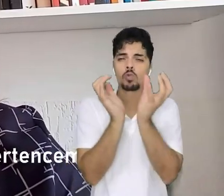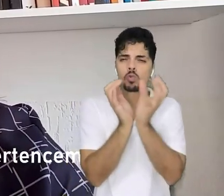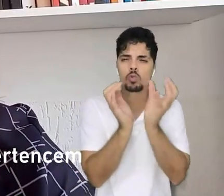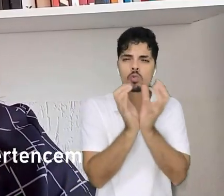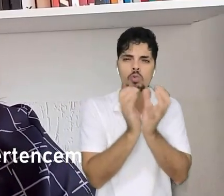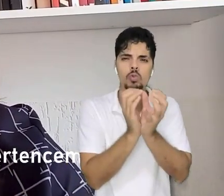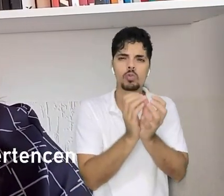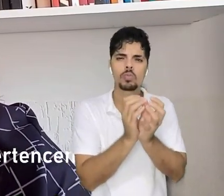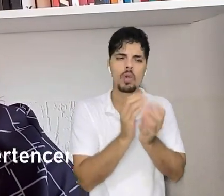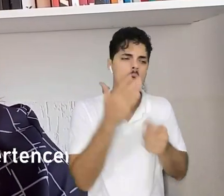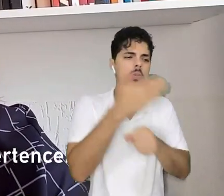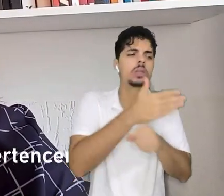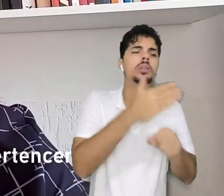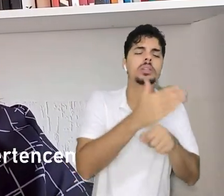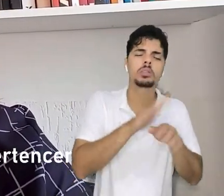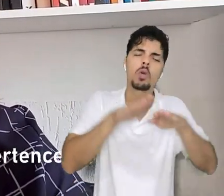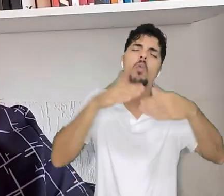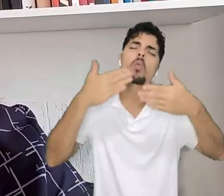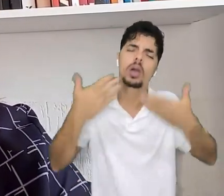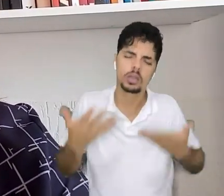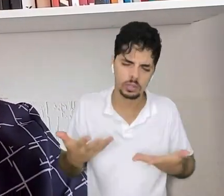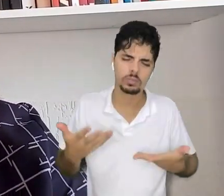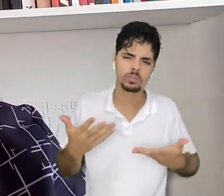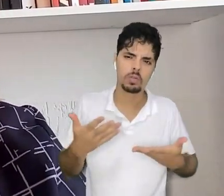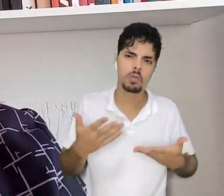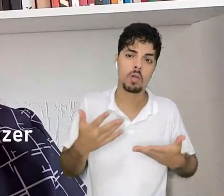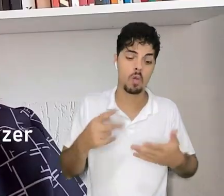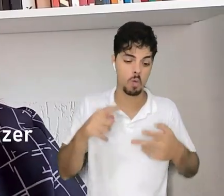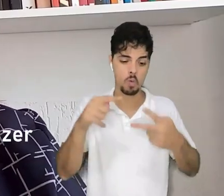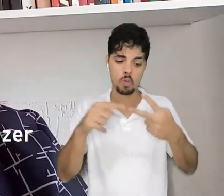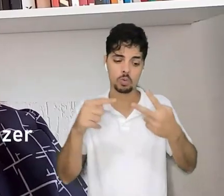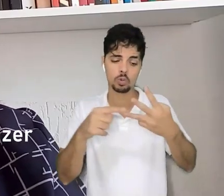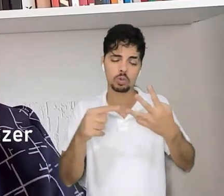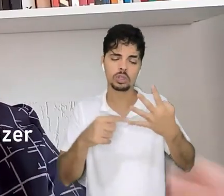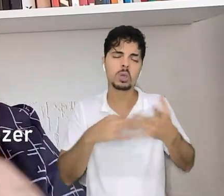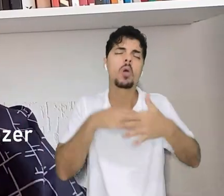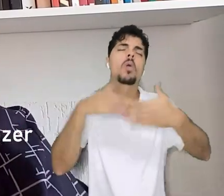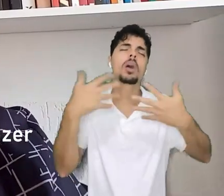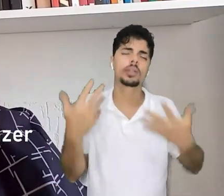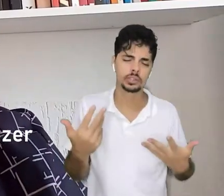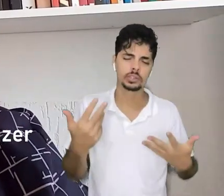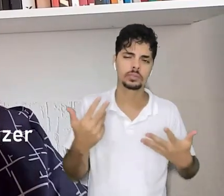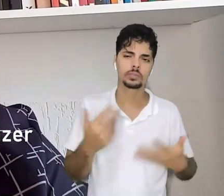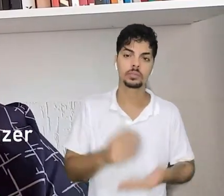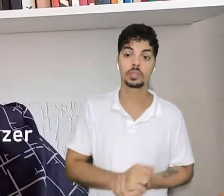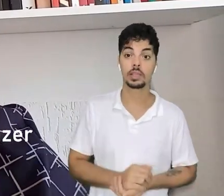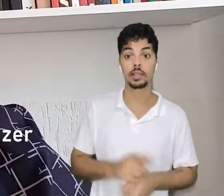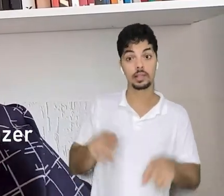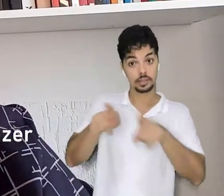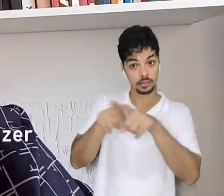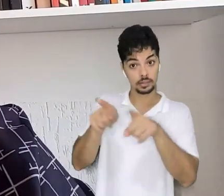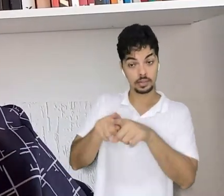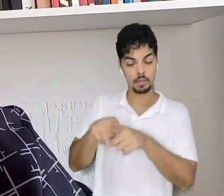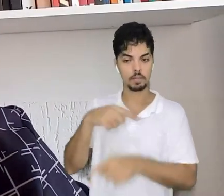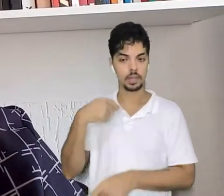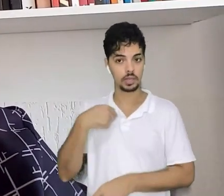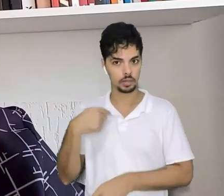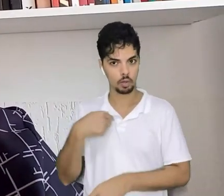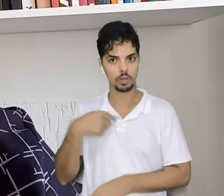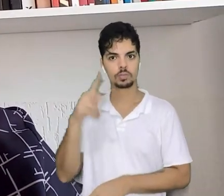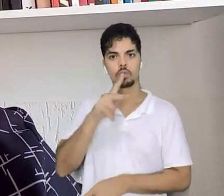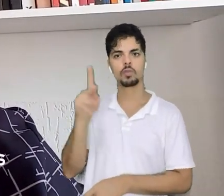esse sujeitos pertencem né nós podemos também trazer outras fontes para